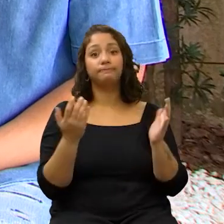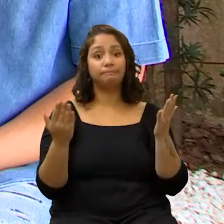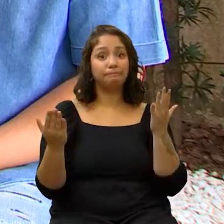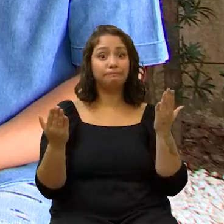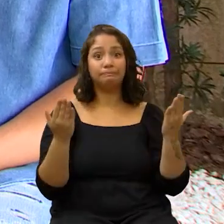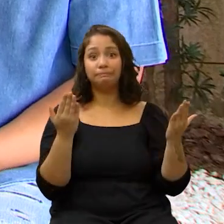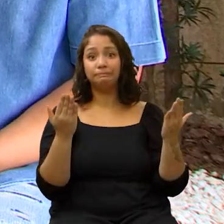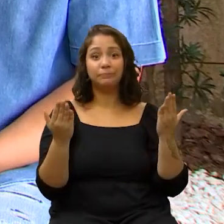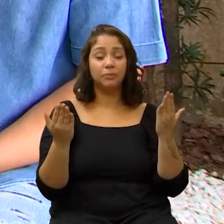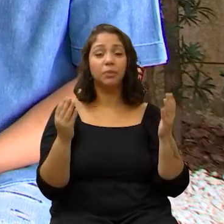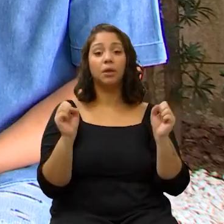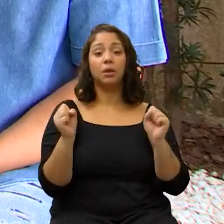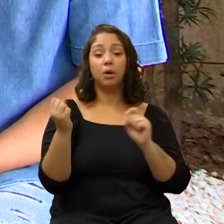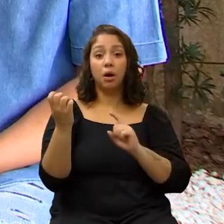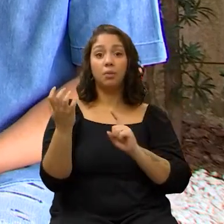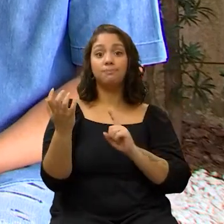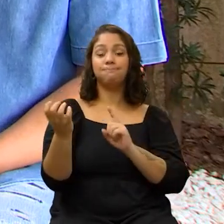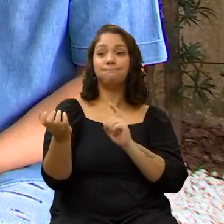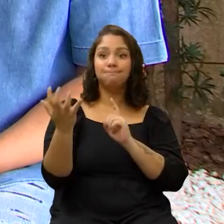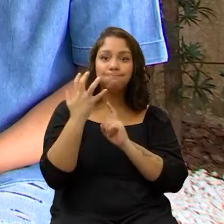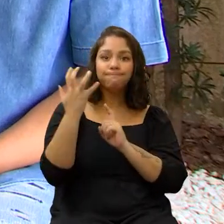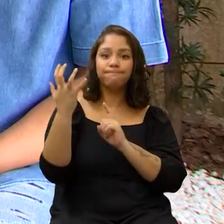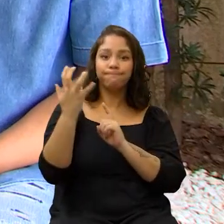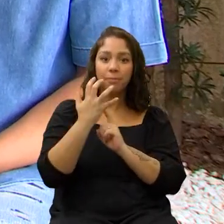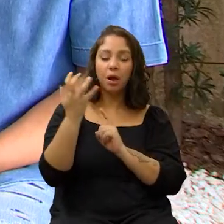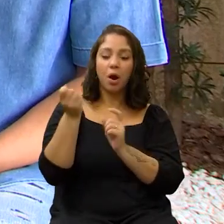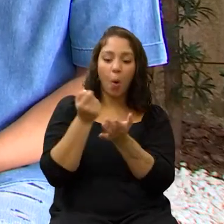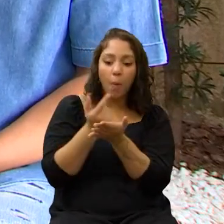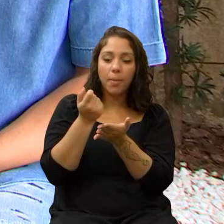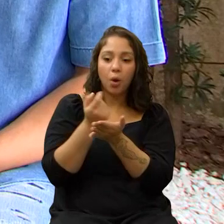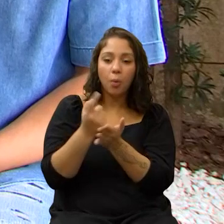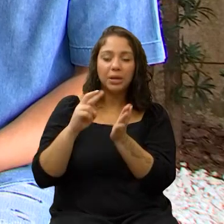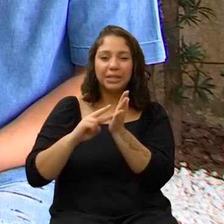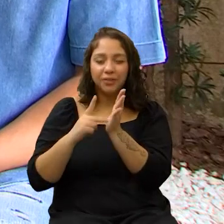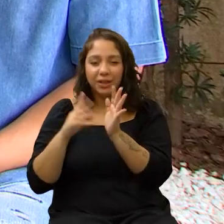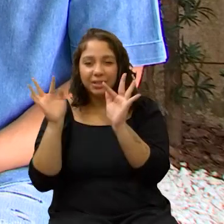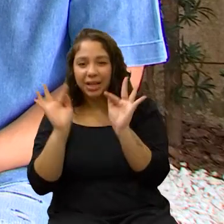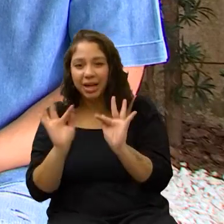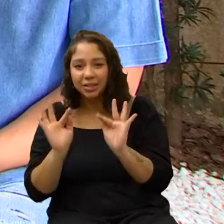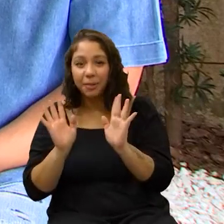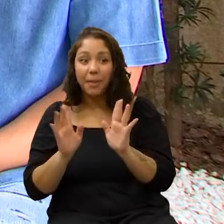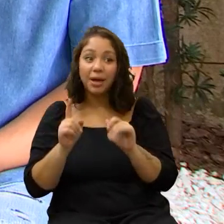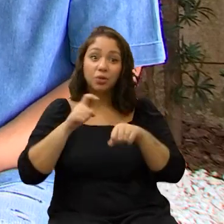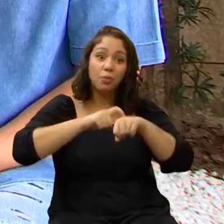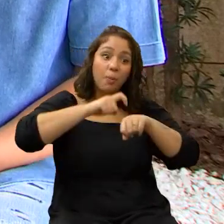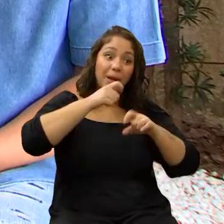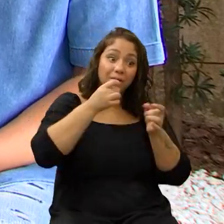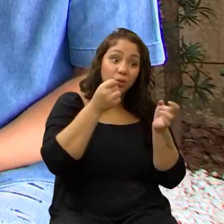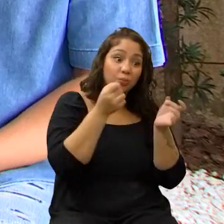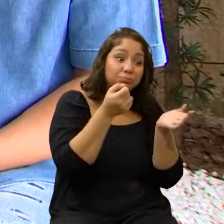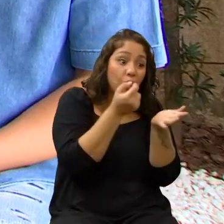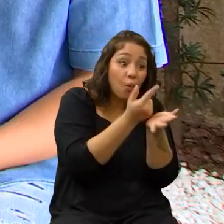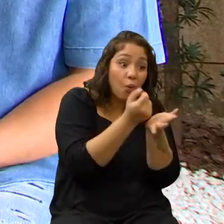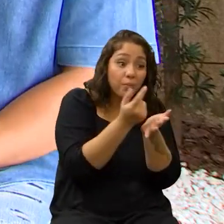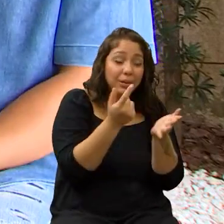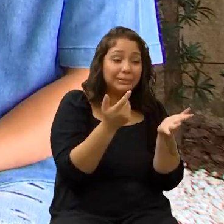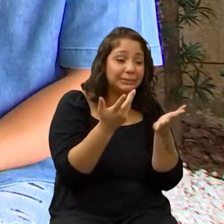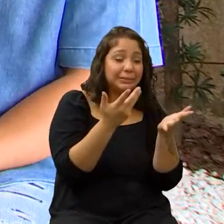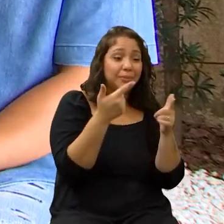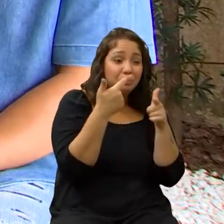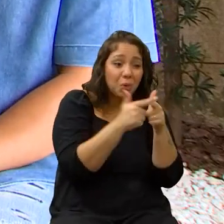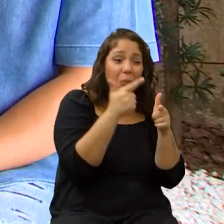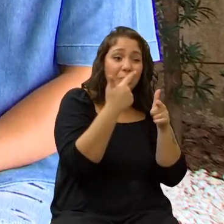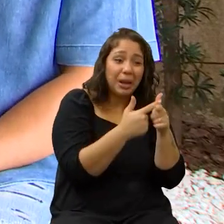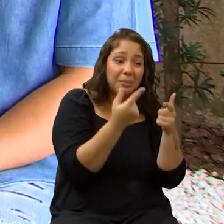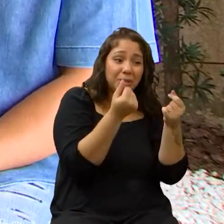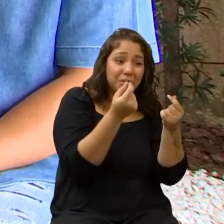coisa. Você é exposto a uma situação de que você precisa consumir para você ter felicidade. Quando você consome, você se descontrola com suas finanças,